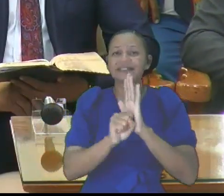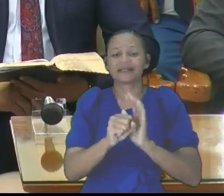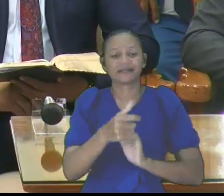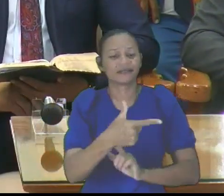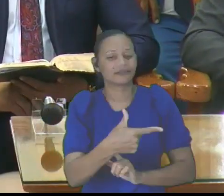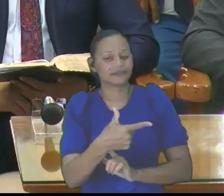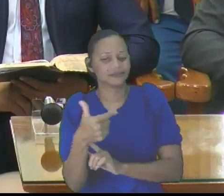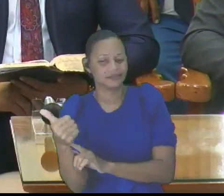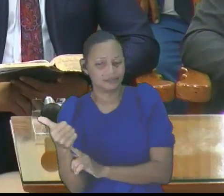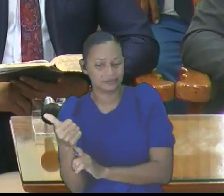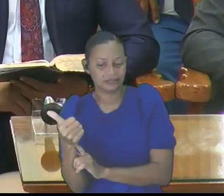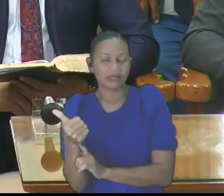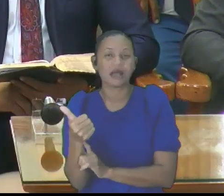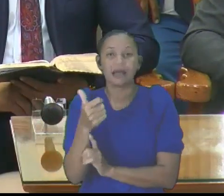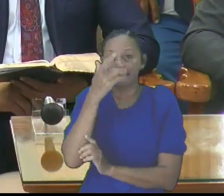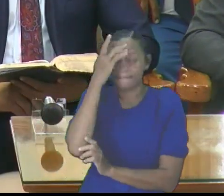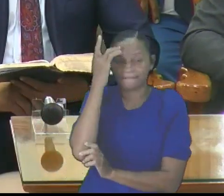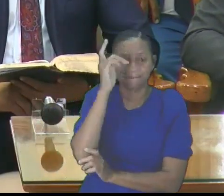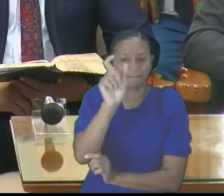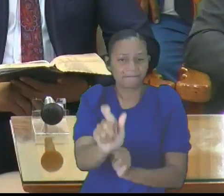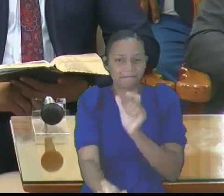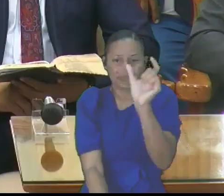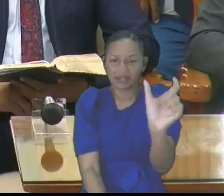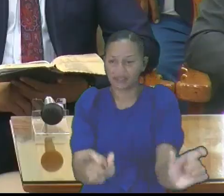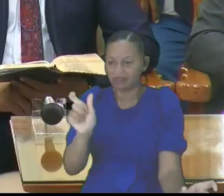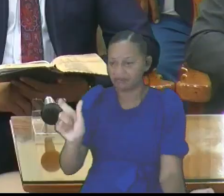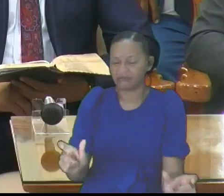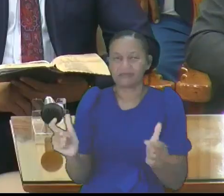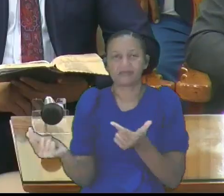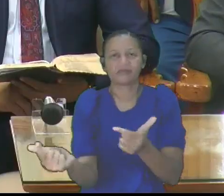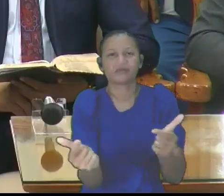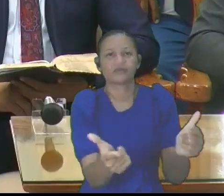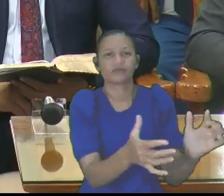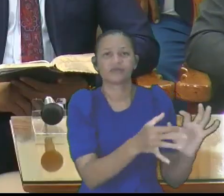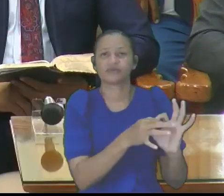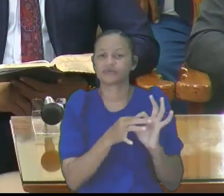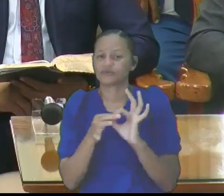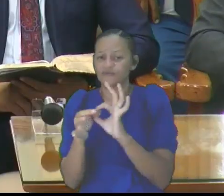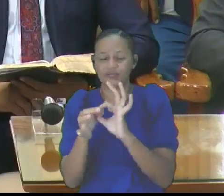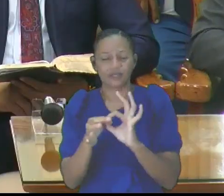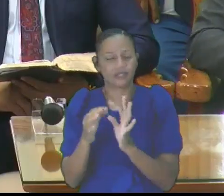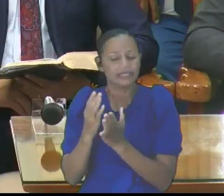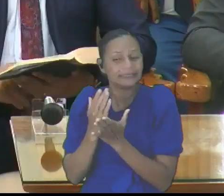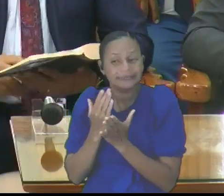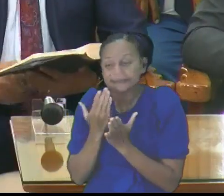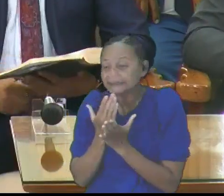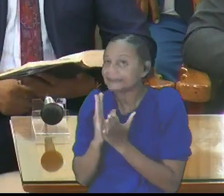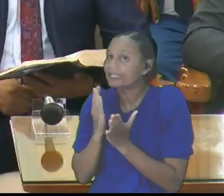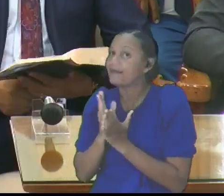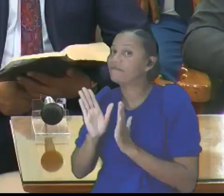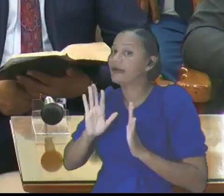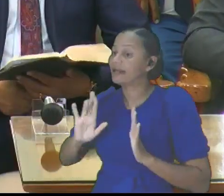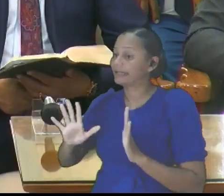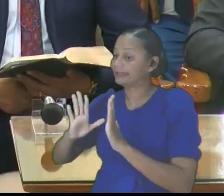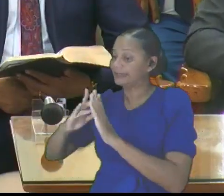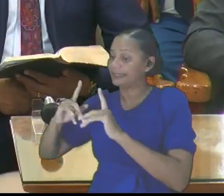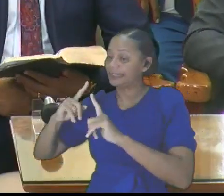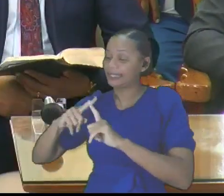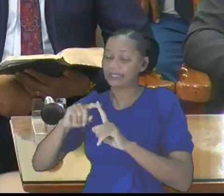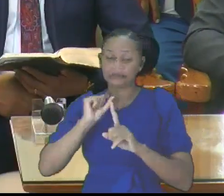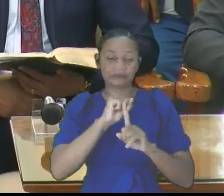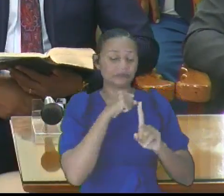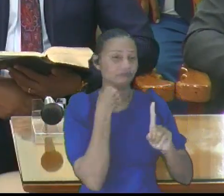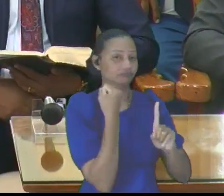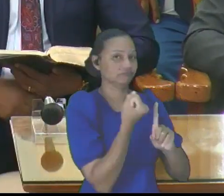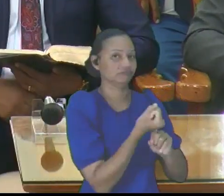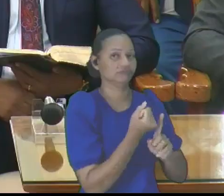século onde as pessoas não têm comunhão. Não estou falando nem de igreja. Eu estou falando de